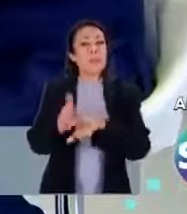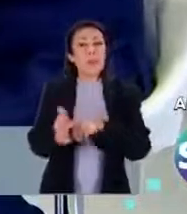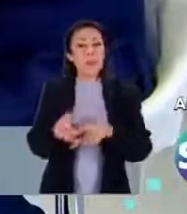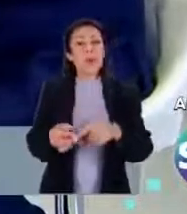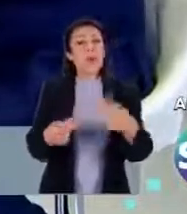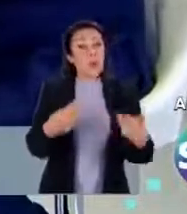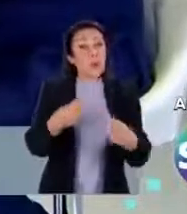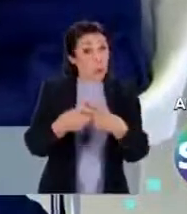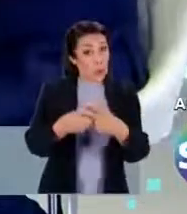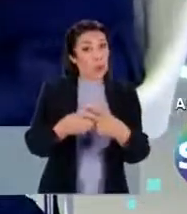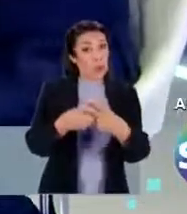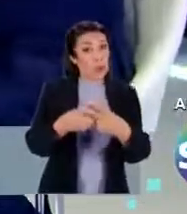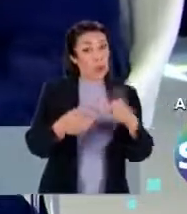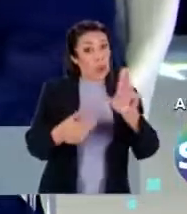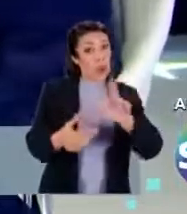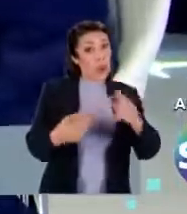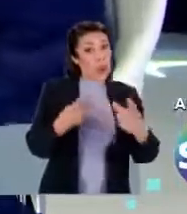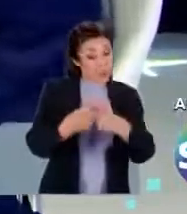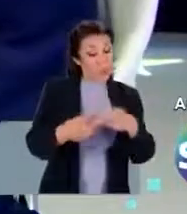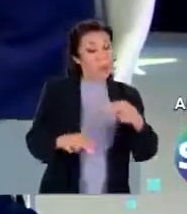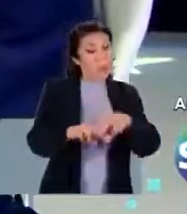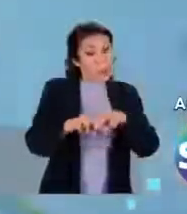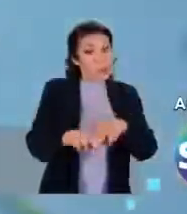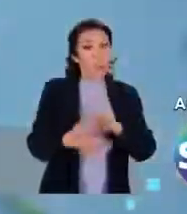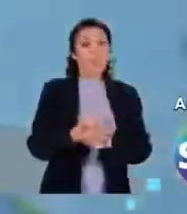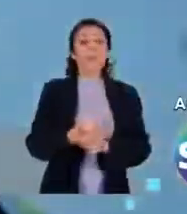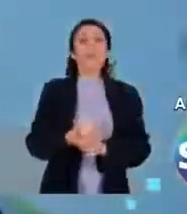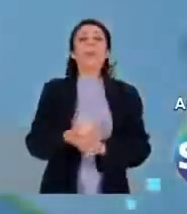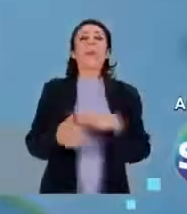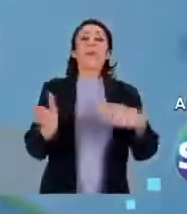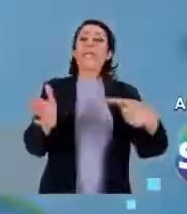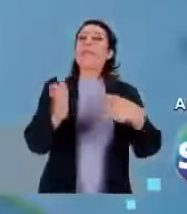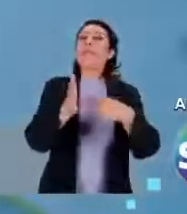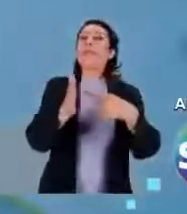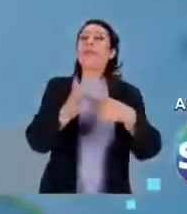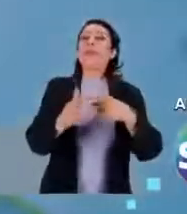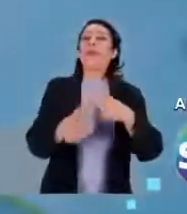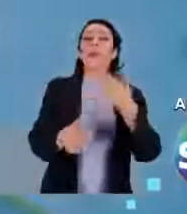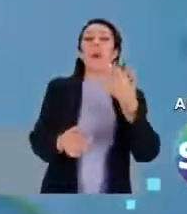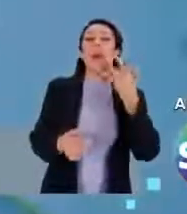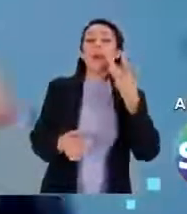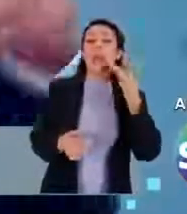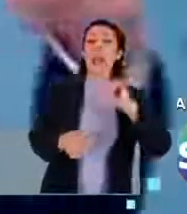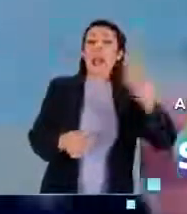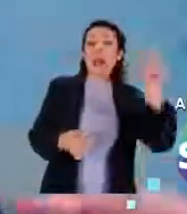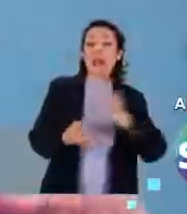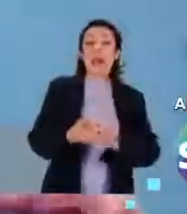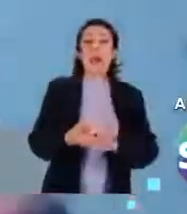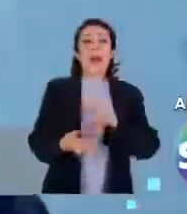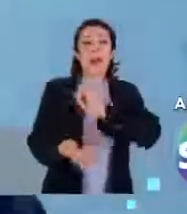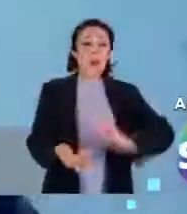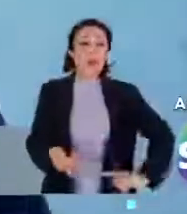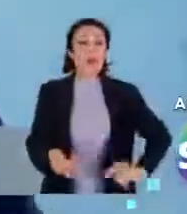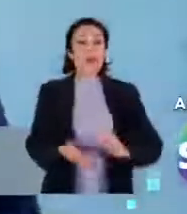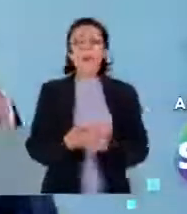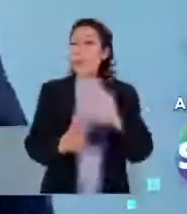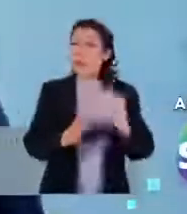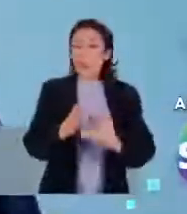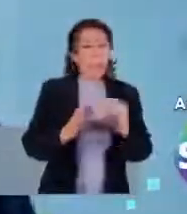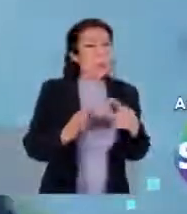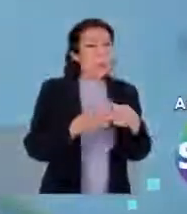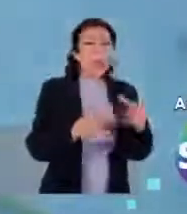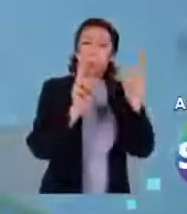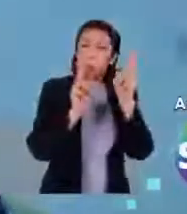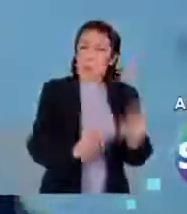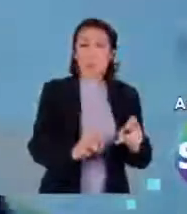desse tipo de coisa indicou o visto governador do PT no Ceará percebe Renan Calheiros com Sérgio Machado com Romero jogado tá tudo junto